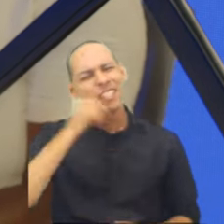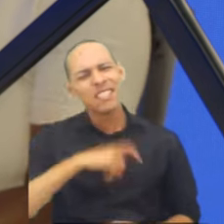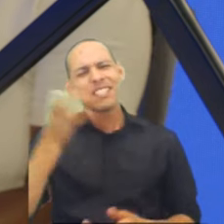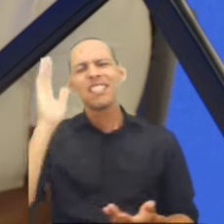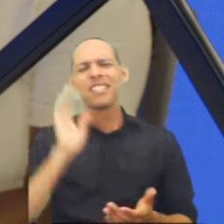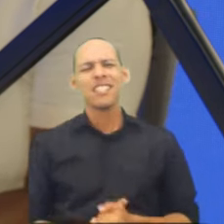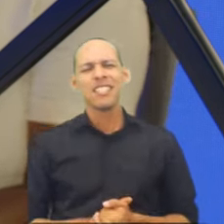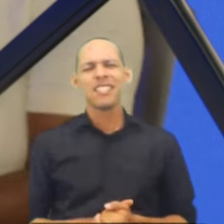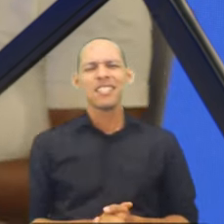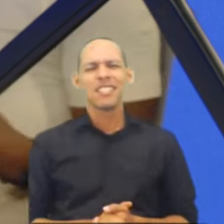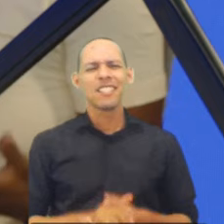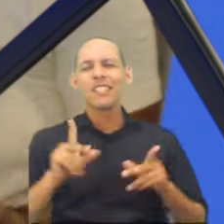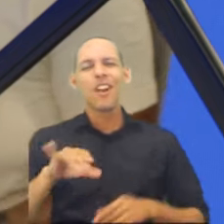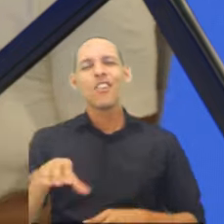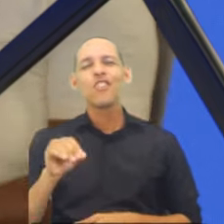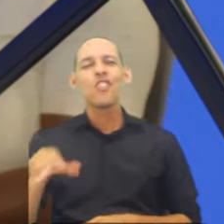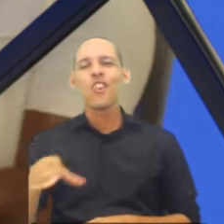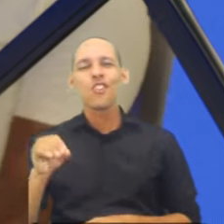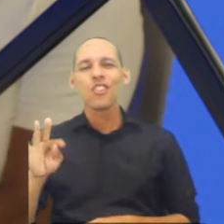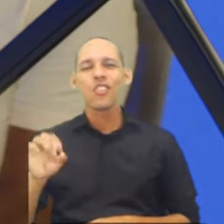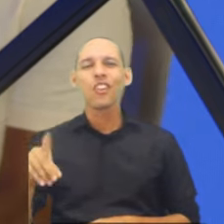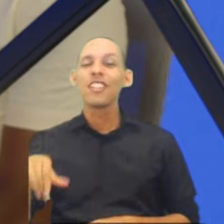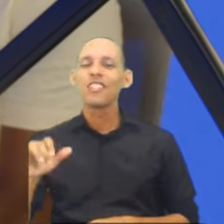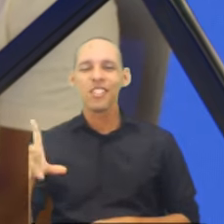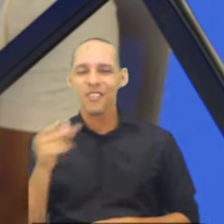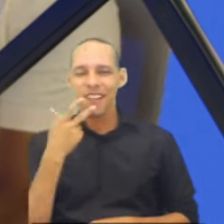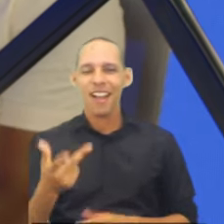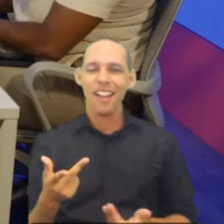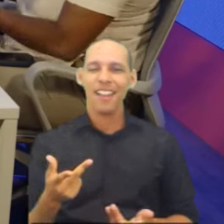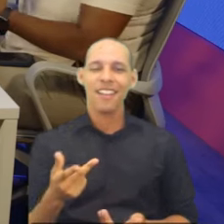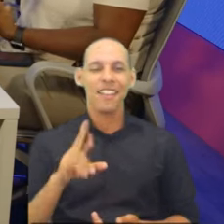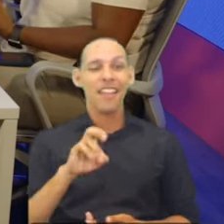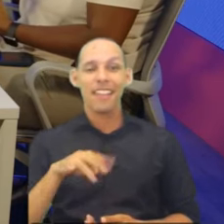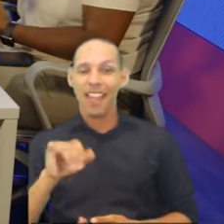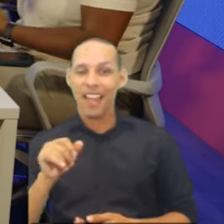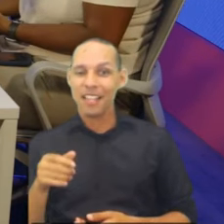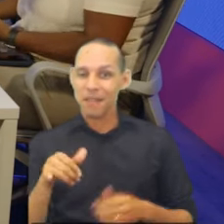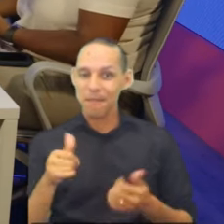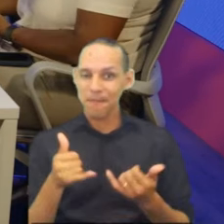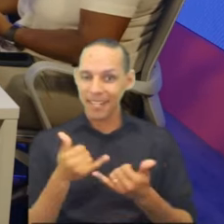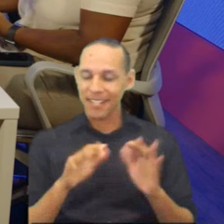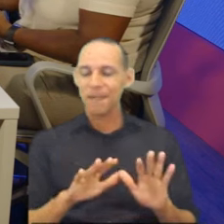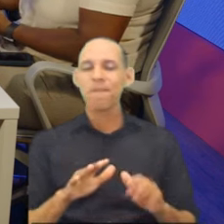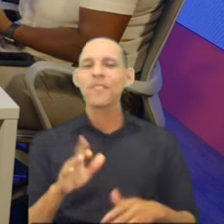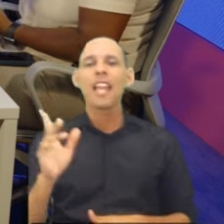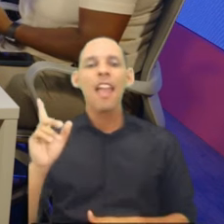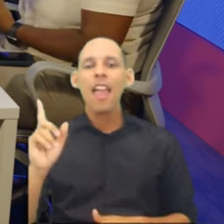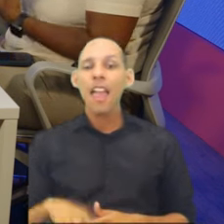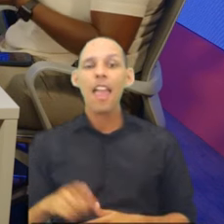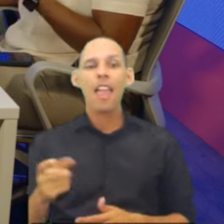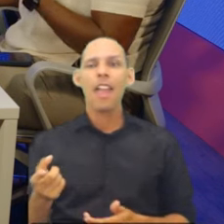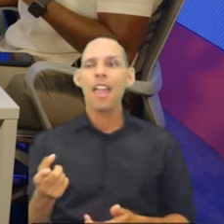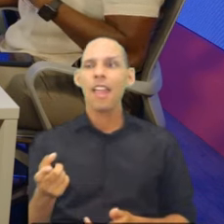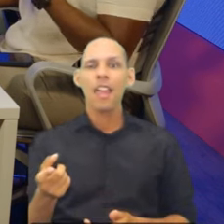vai pintar joj todinho aqui mentira renatas não se sintam ofendidas Mas é isso as pessoas é